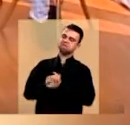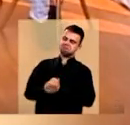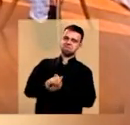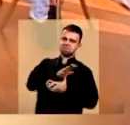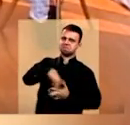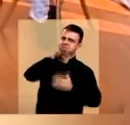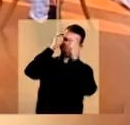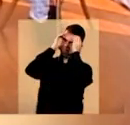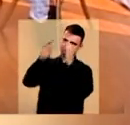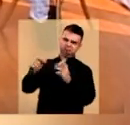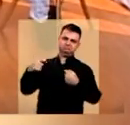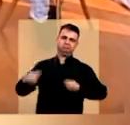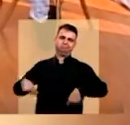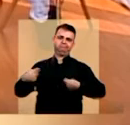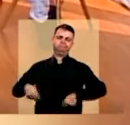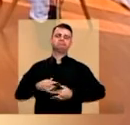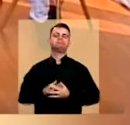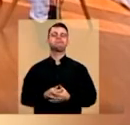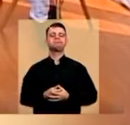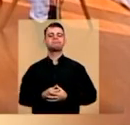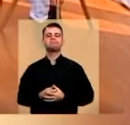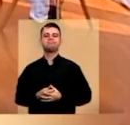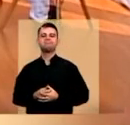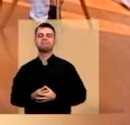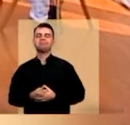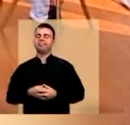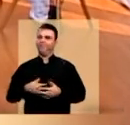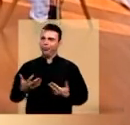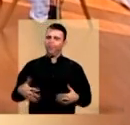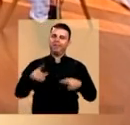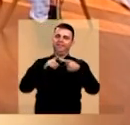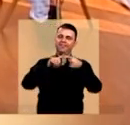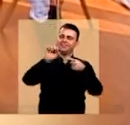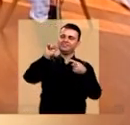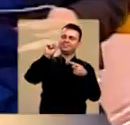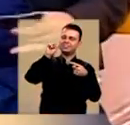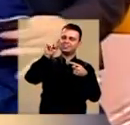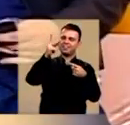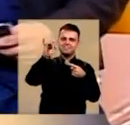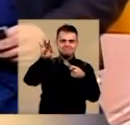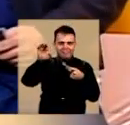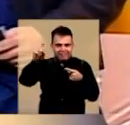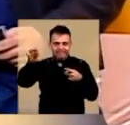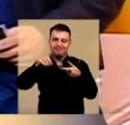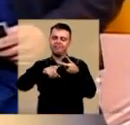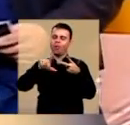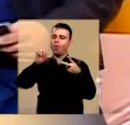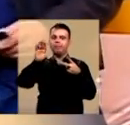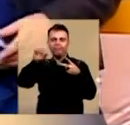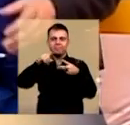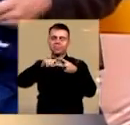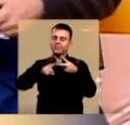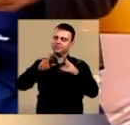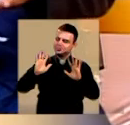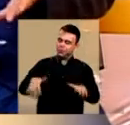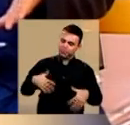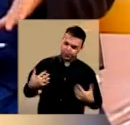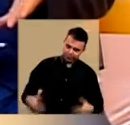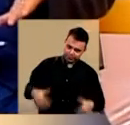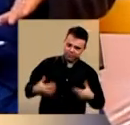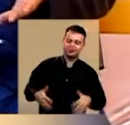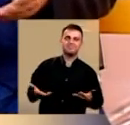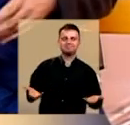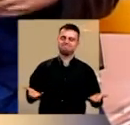toda a consagração. Depois de Shakespeare, de Monteiro Lobato, a gente tem que ir embora, deixando o